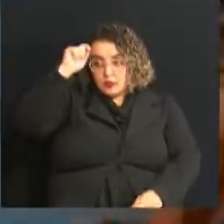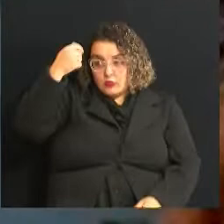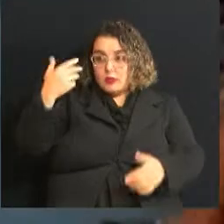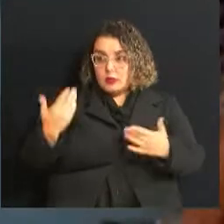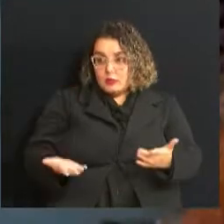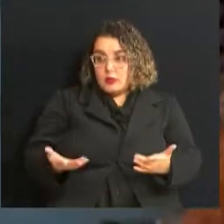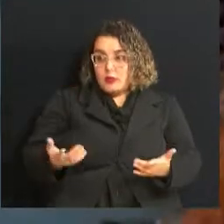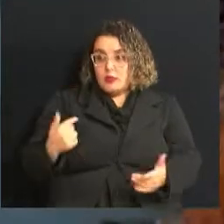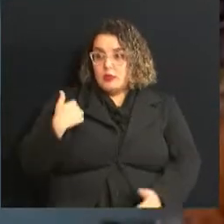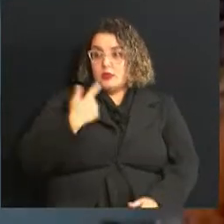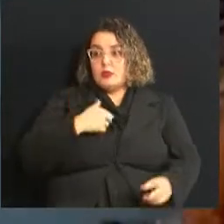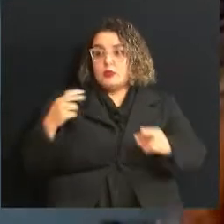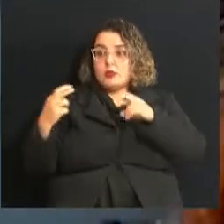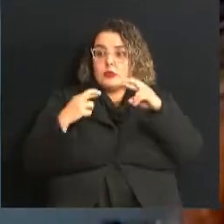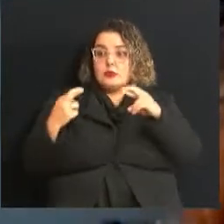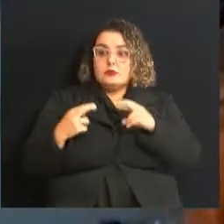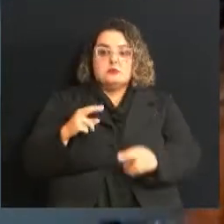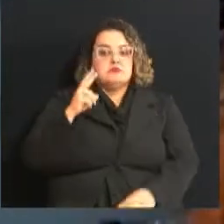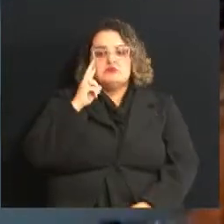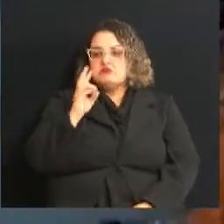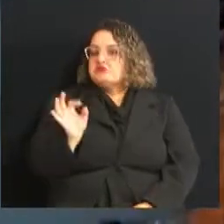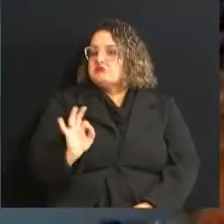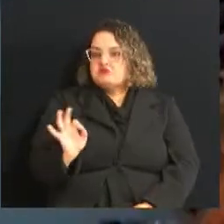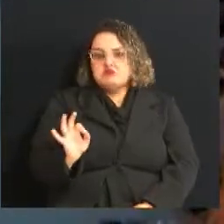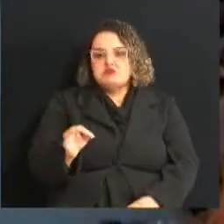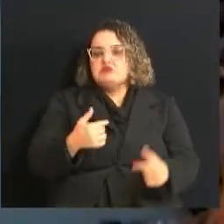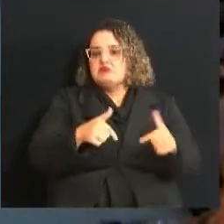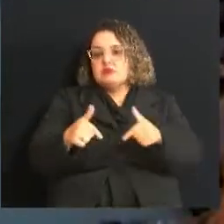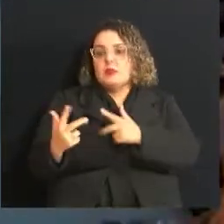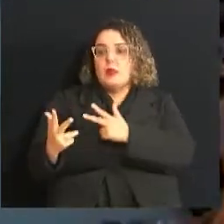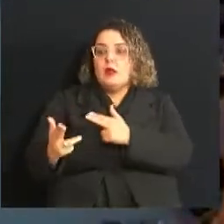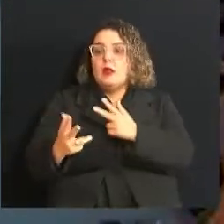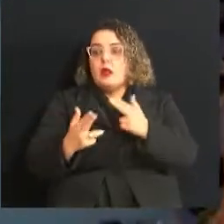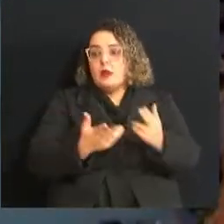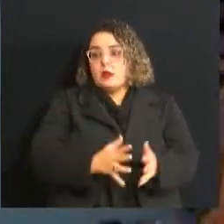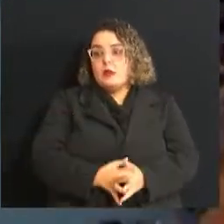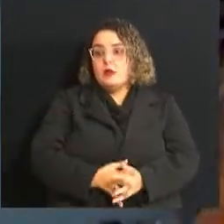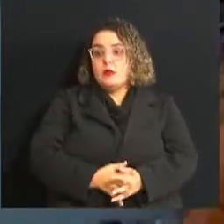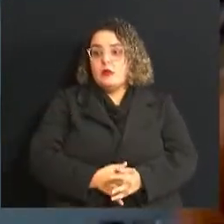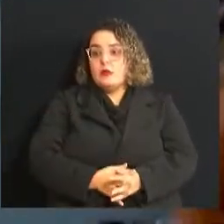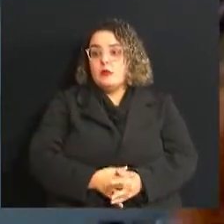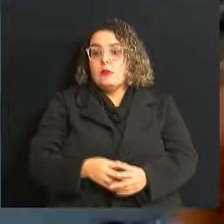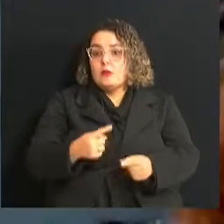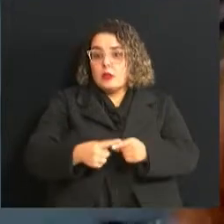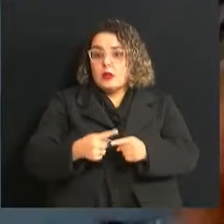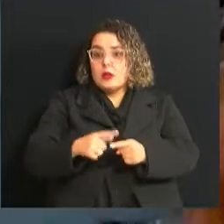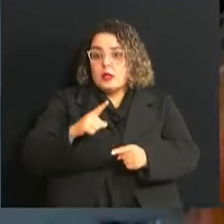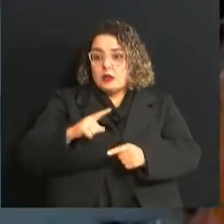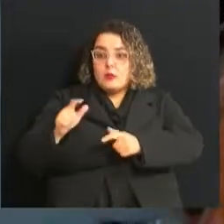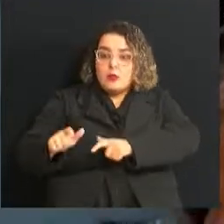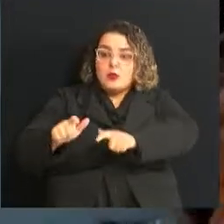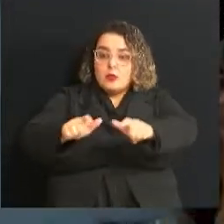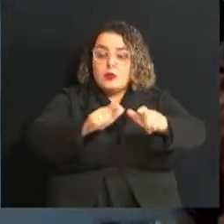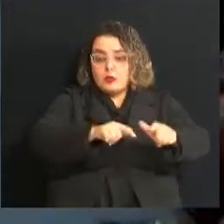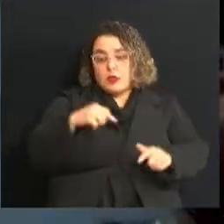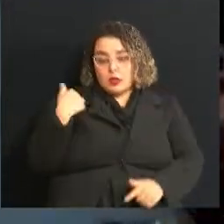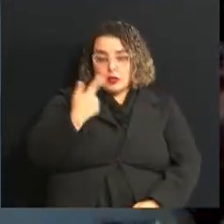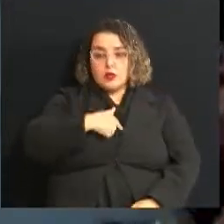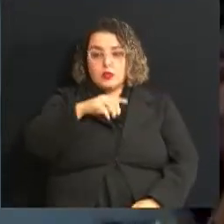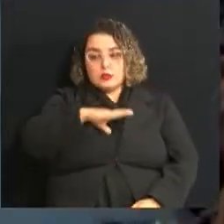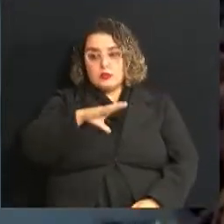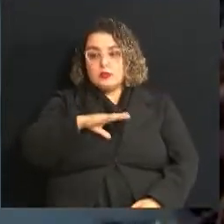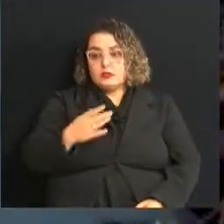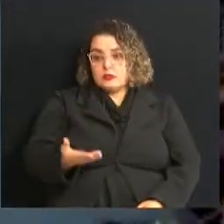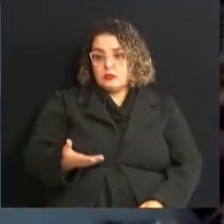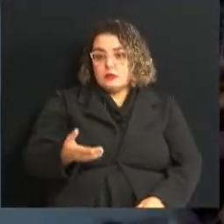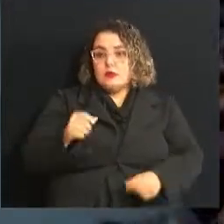gente avaliou, a gente não viu nenhum outro trabalho parecido, por quê? A gente tem muitos territórios da nossa cidade que fazem